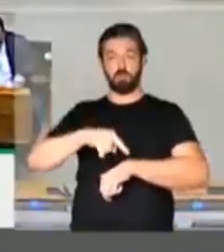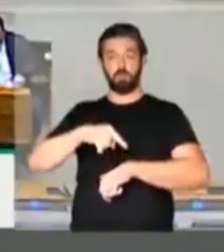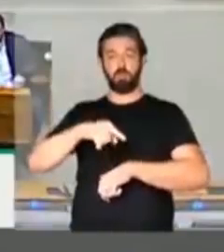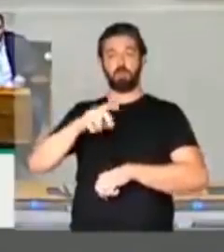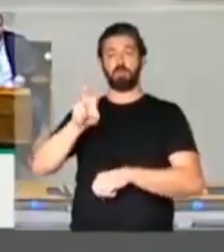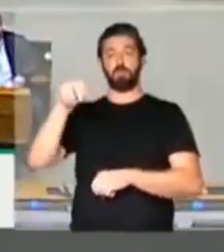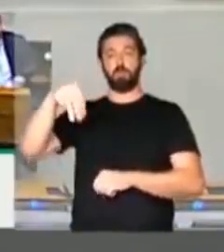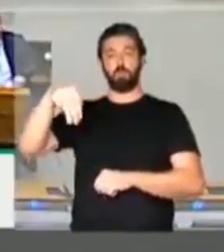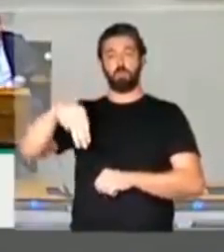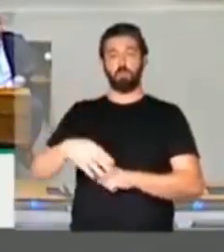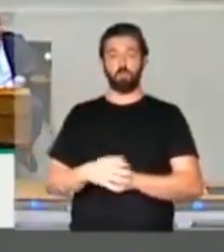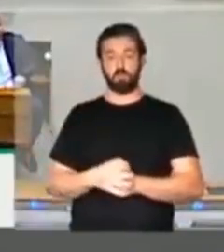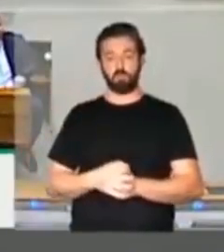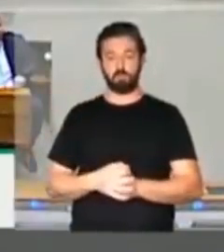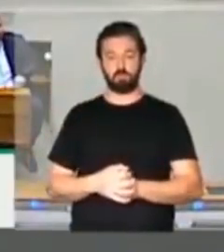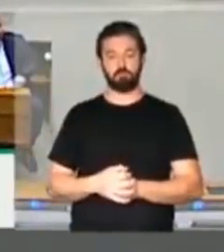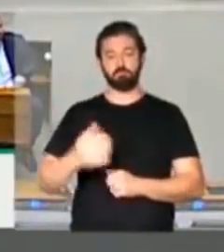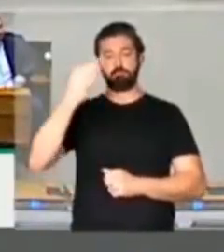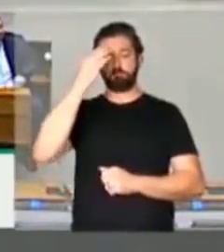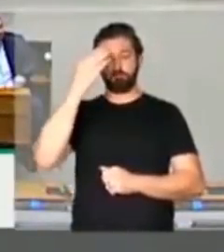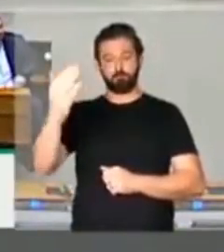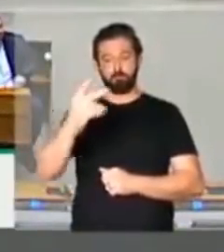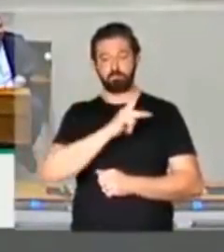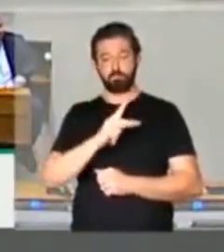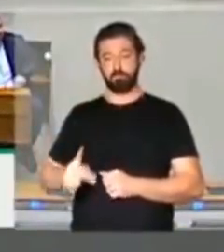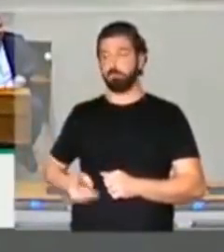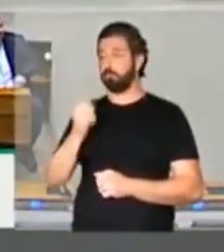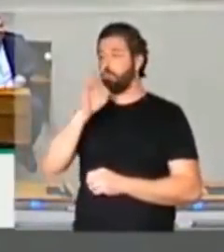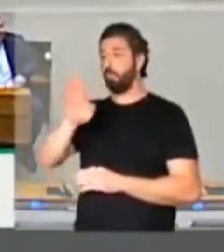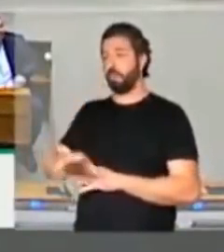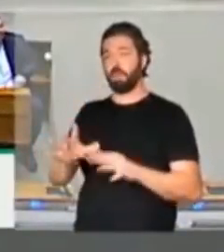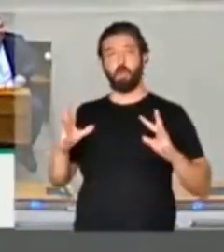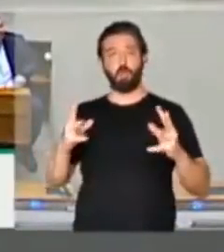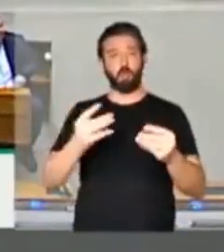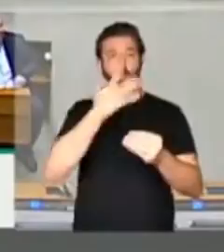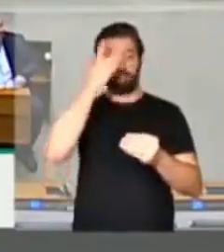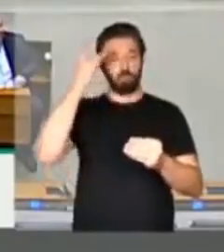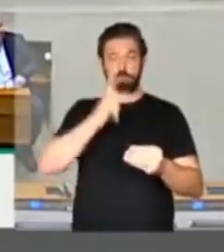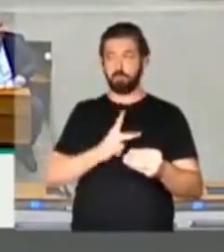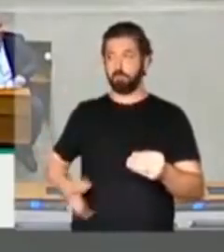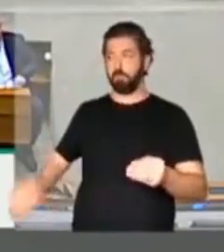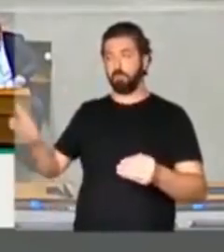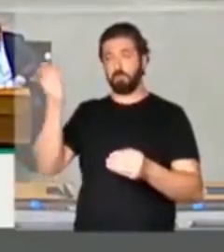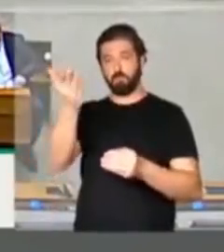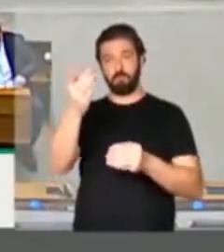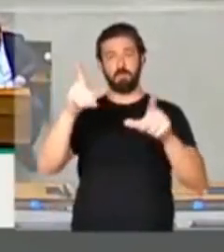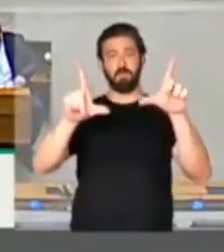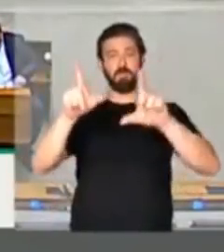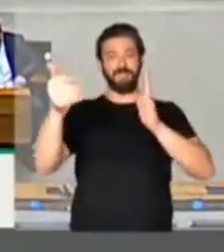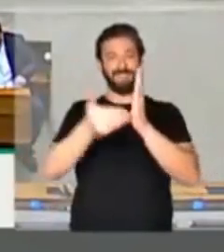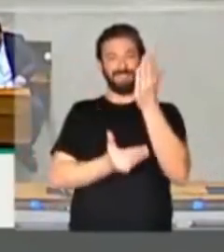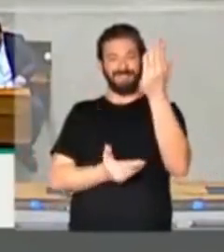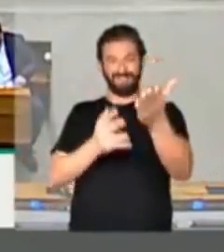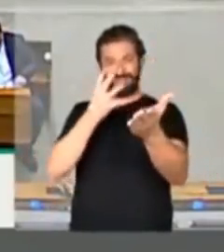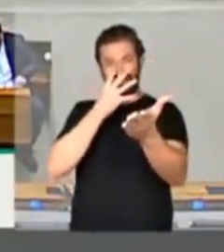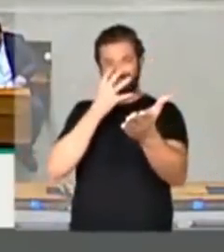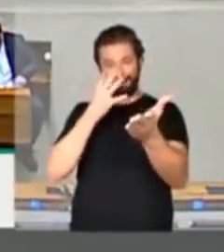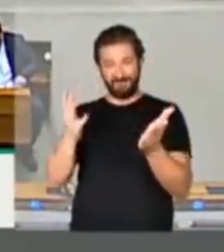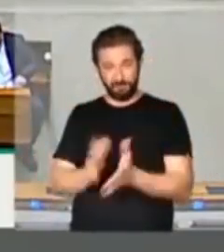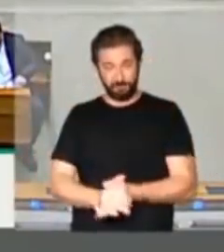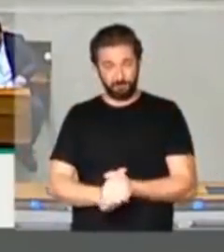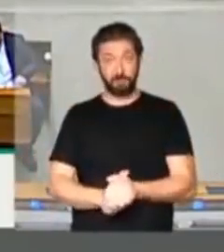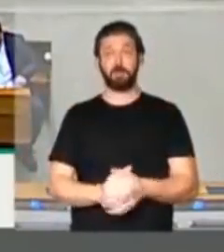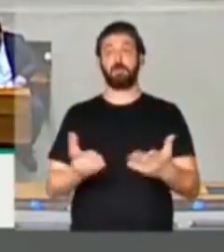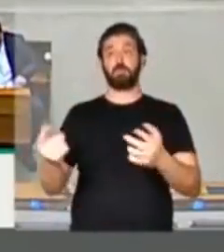Boa tarde a todos. Boa tarde, senhora presidente. Boa tarde a todos que nos acompanham através da TV Câmara. Bom, enquanto